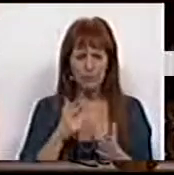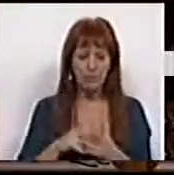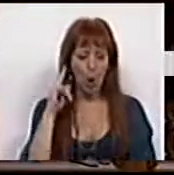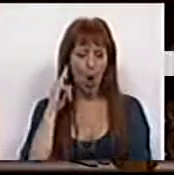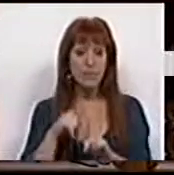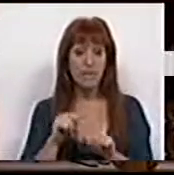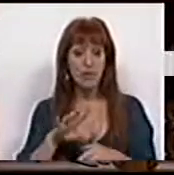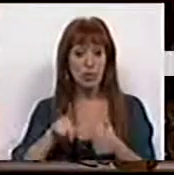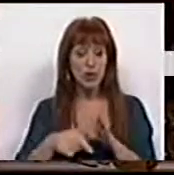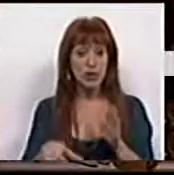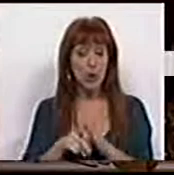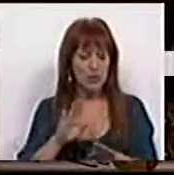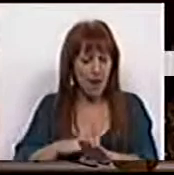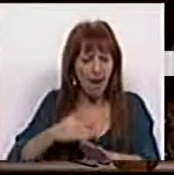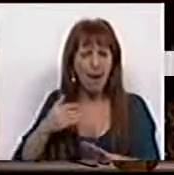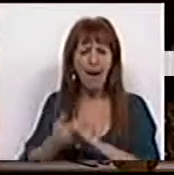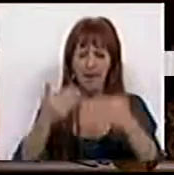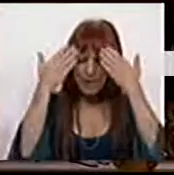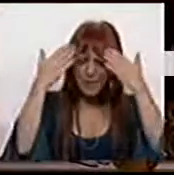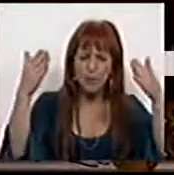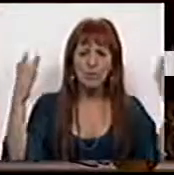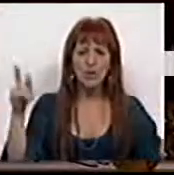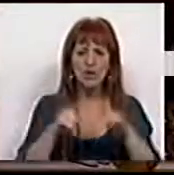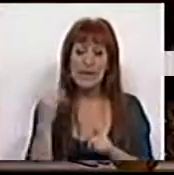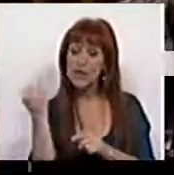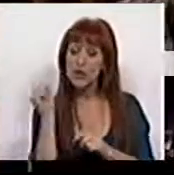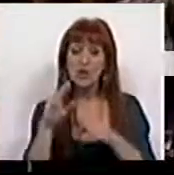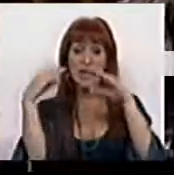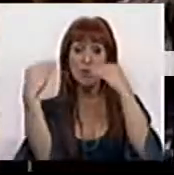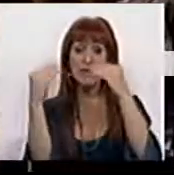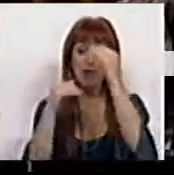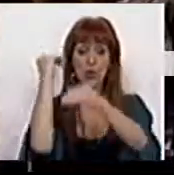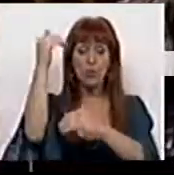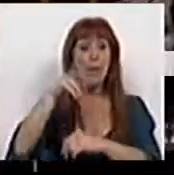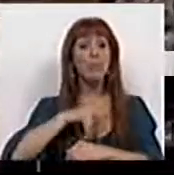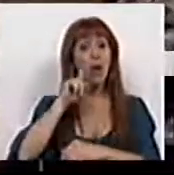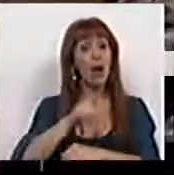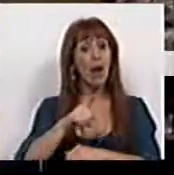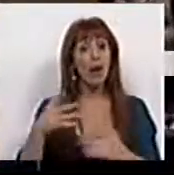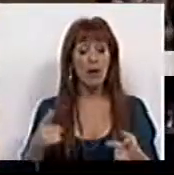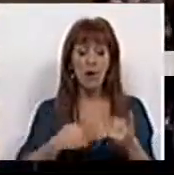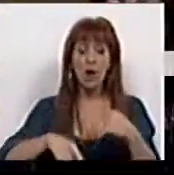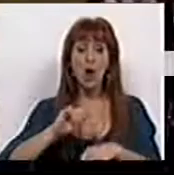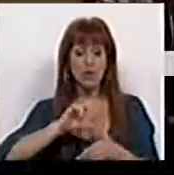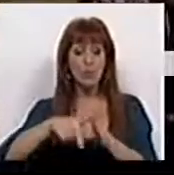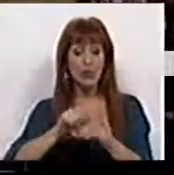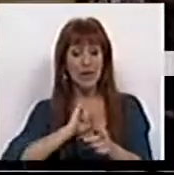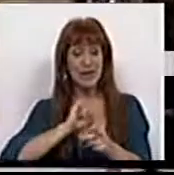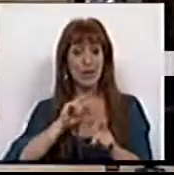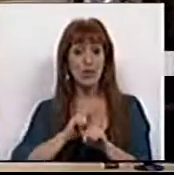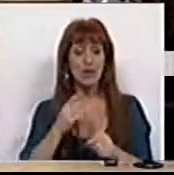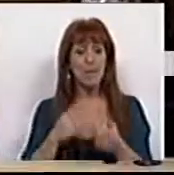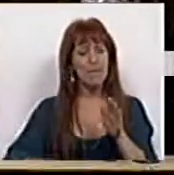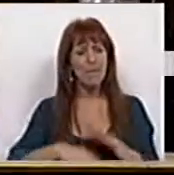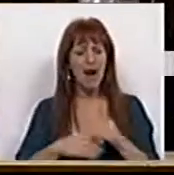O objetivo deste projeto de lei é reforçar a democracia nas instituições de ensino superior em Portugal. O nosso projeto parte